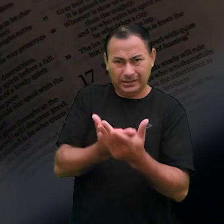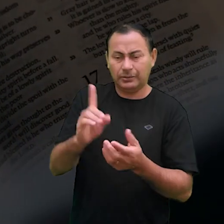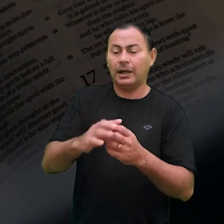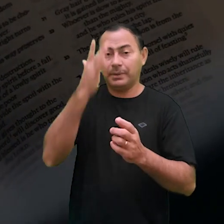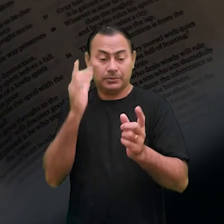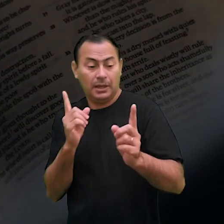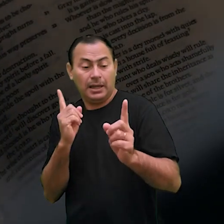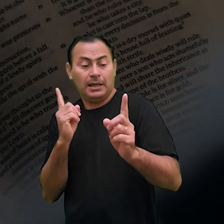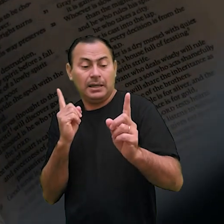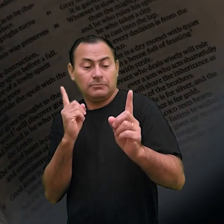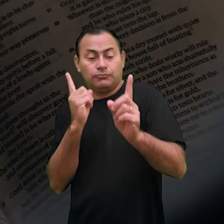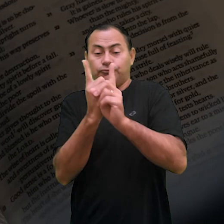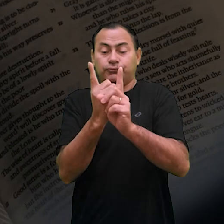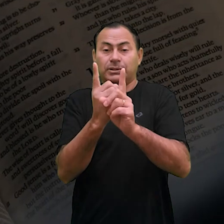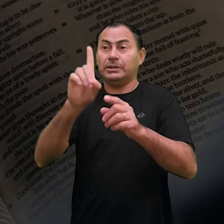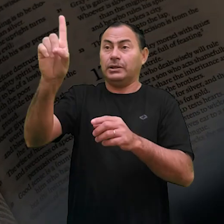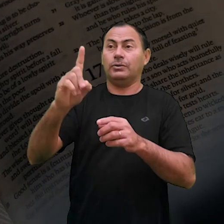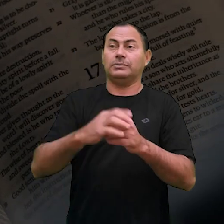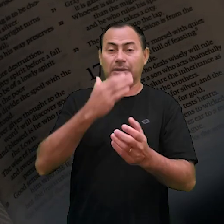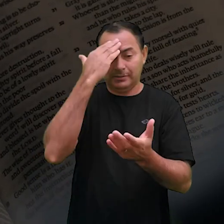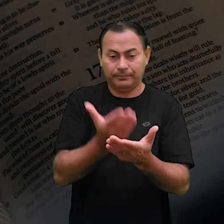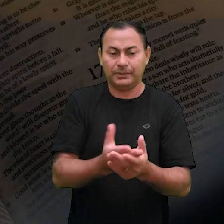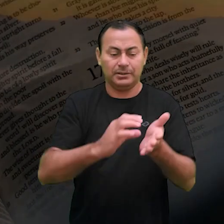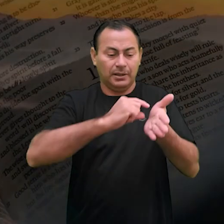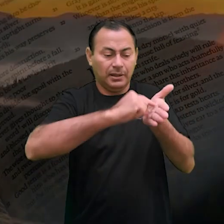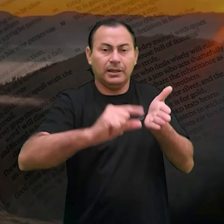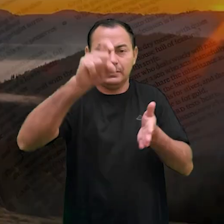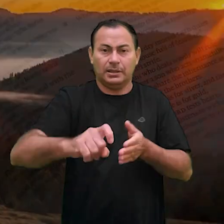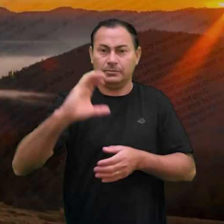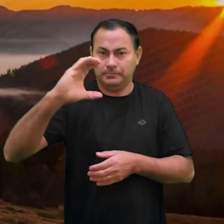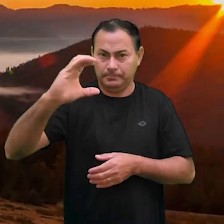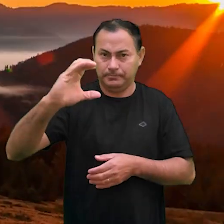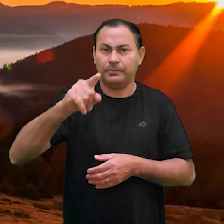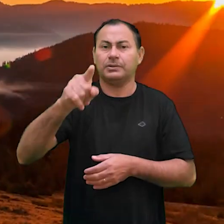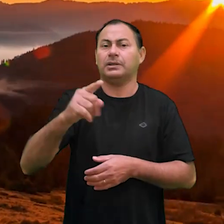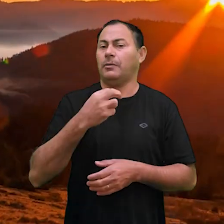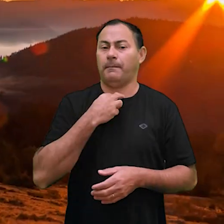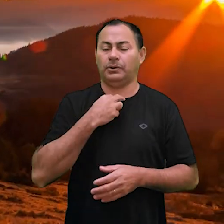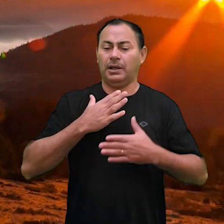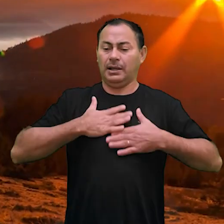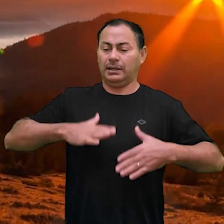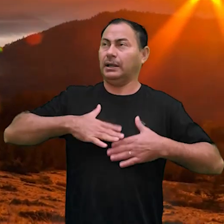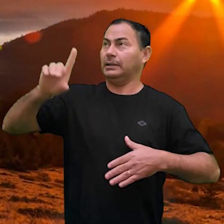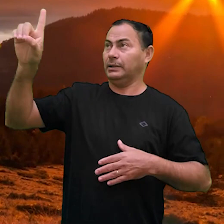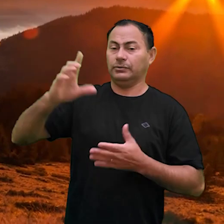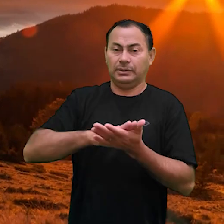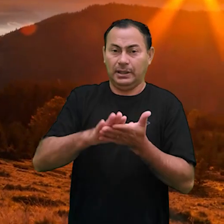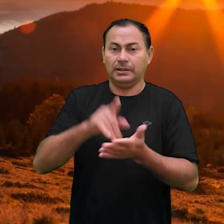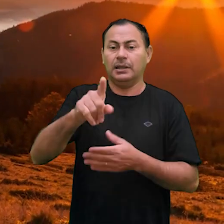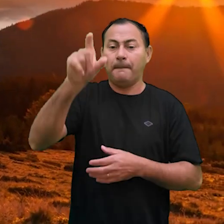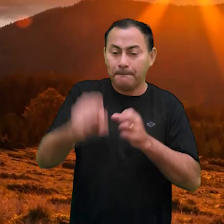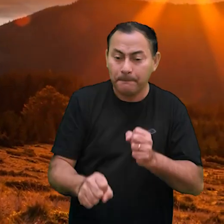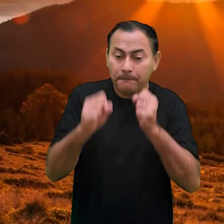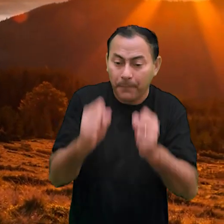porquanto é necessário que aquele que se aproxima de Deus creia que Ele existe. Esse verso não diz que, a menos que você seja um cientista, você não poderá